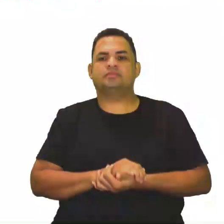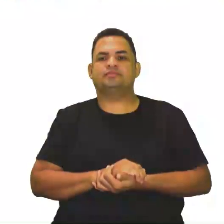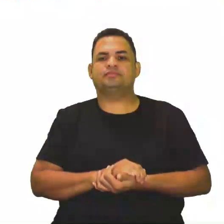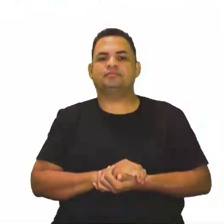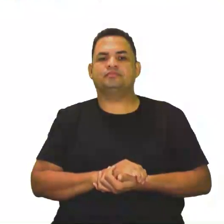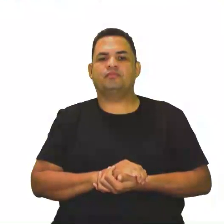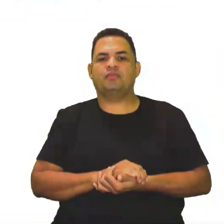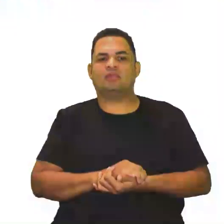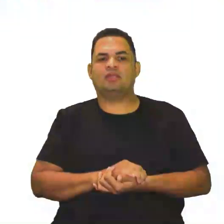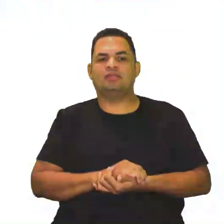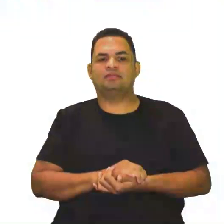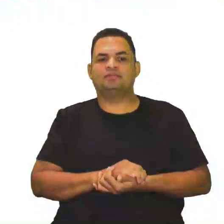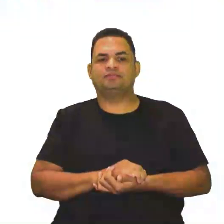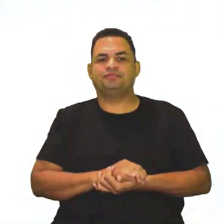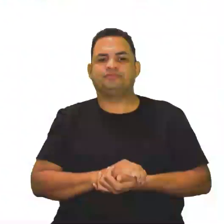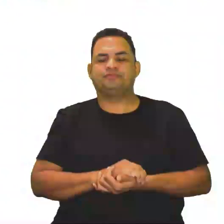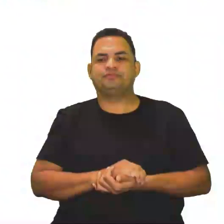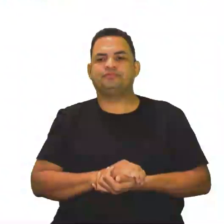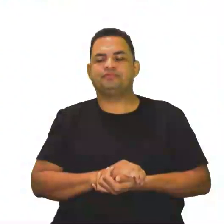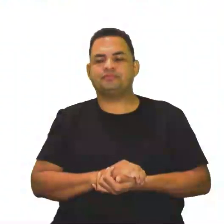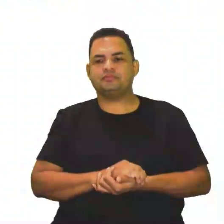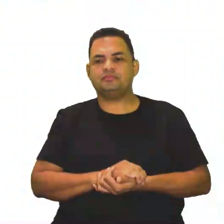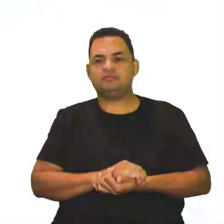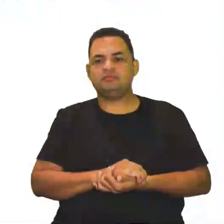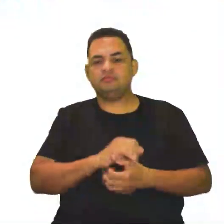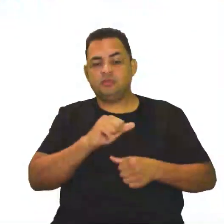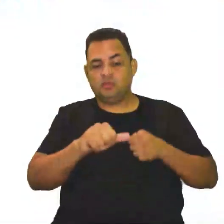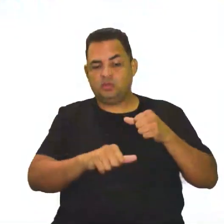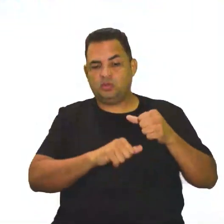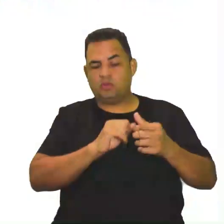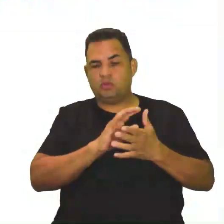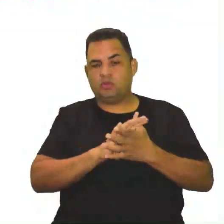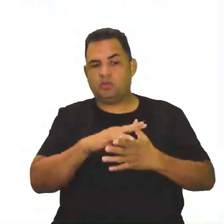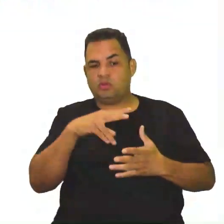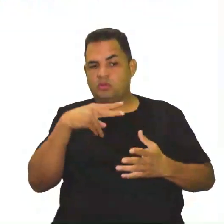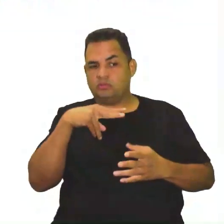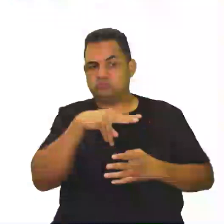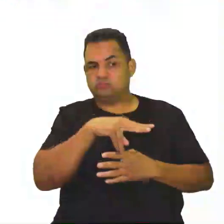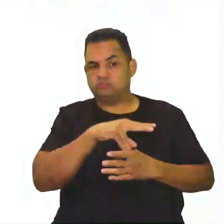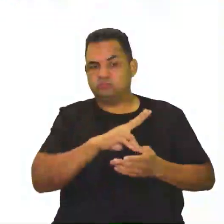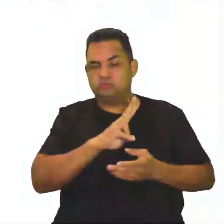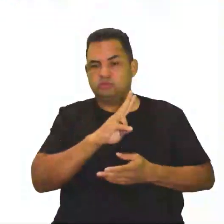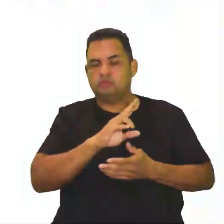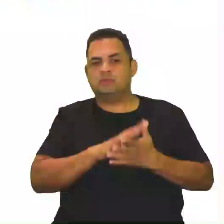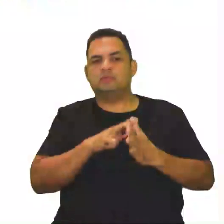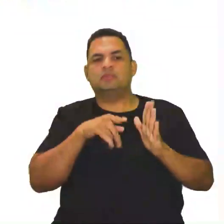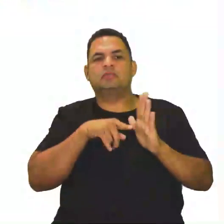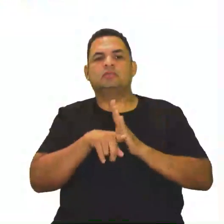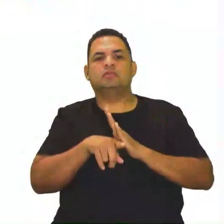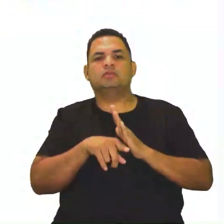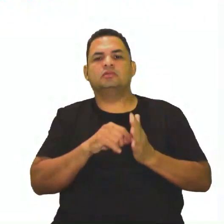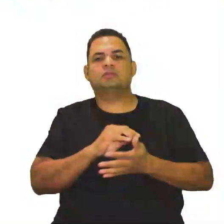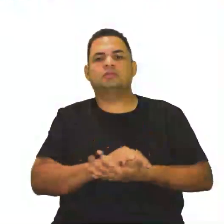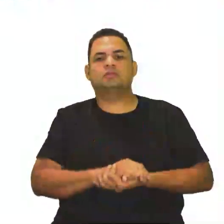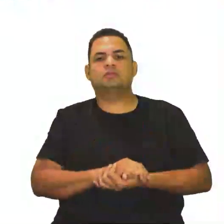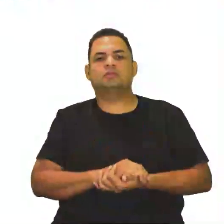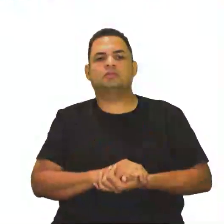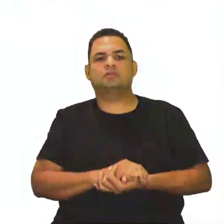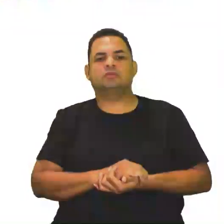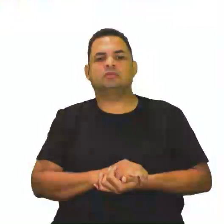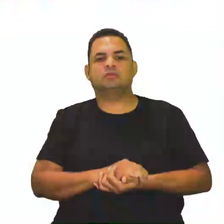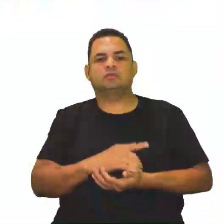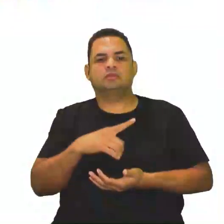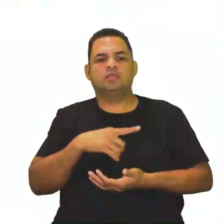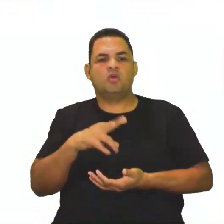a tensão de alimentação desse chuveiro, certo? Aí aqui ele está fazendo algumas perguntas. Consumirá